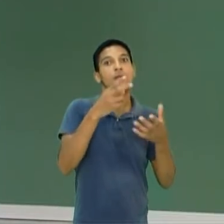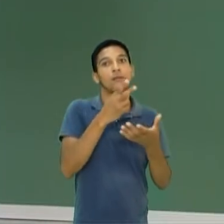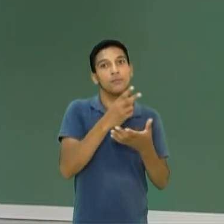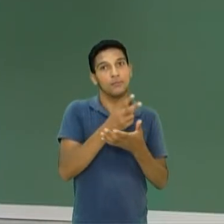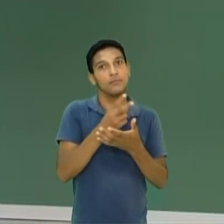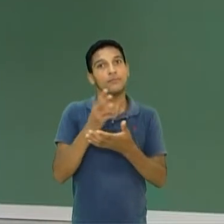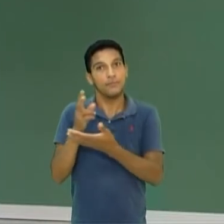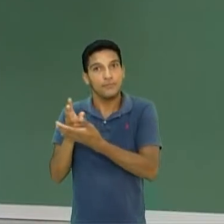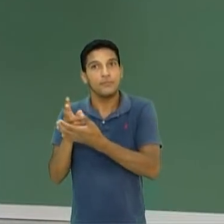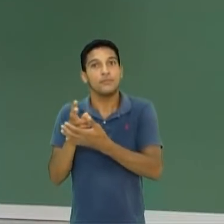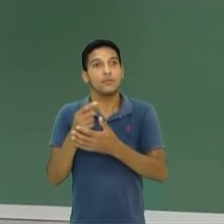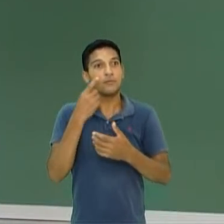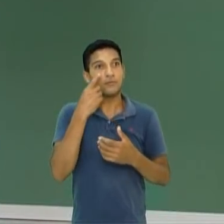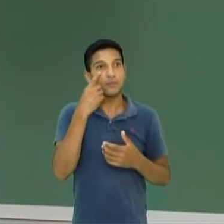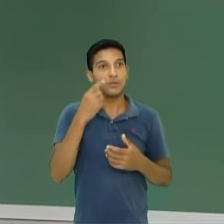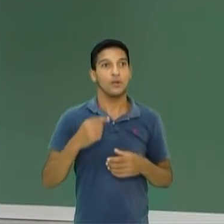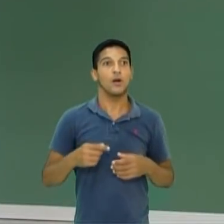falei para vocês.